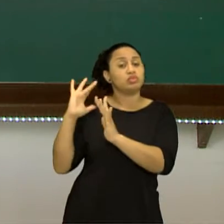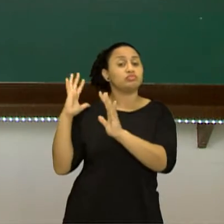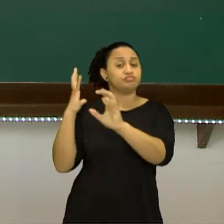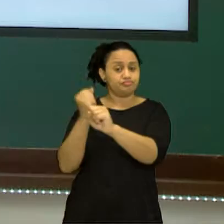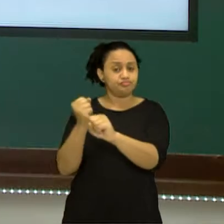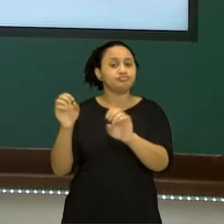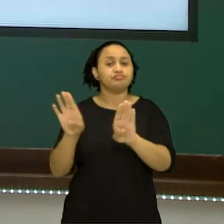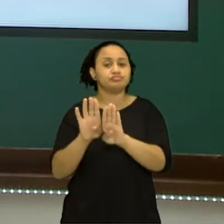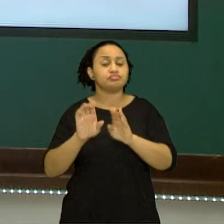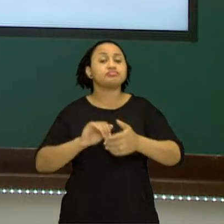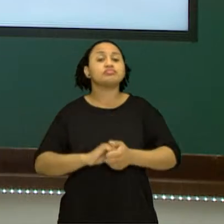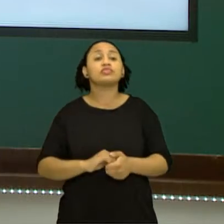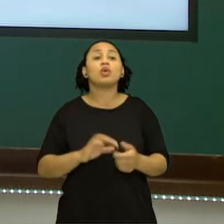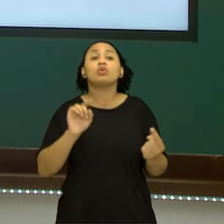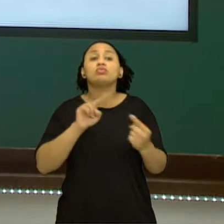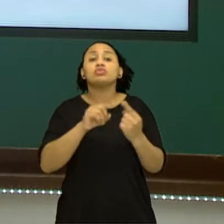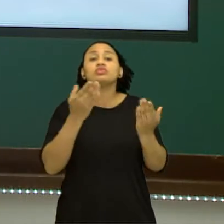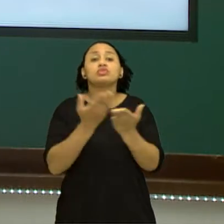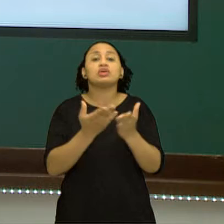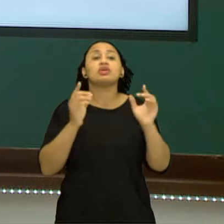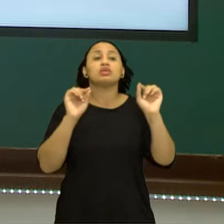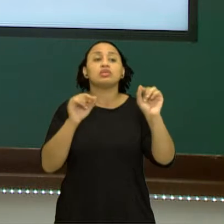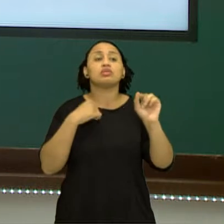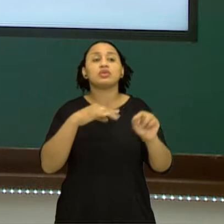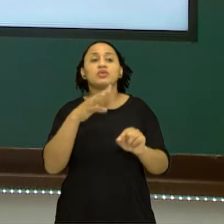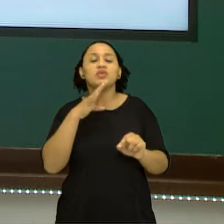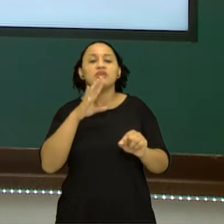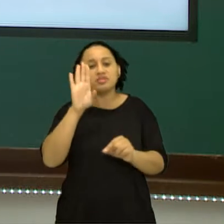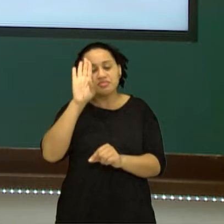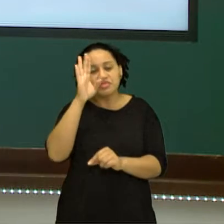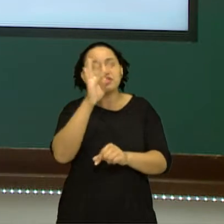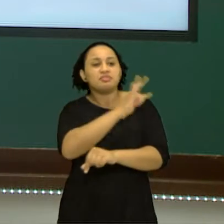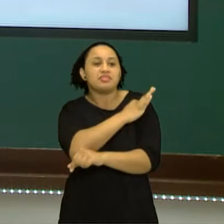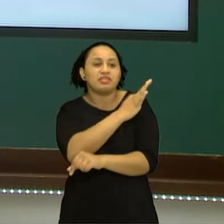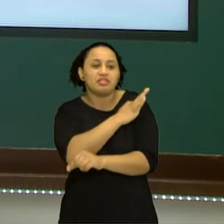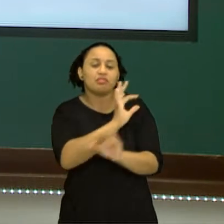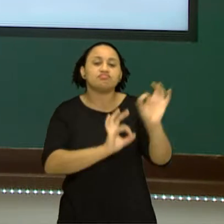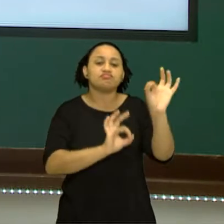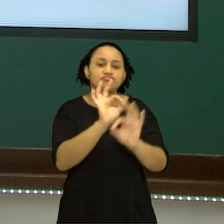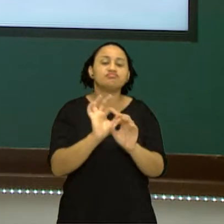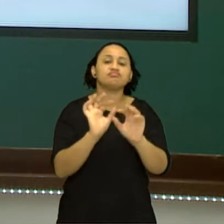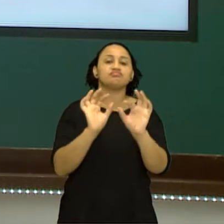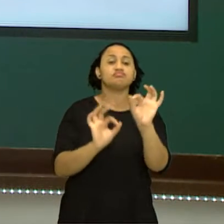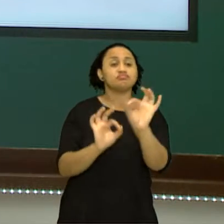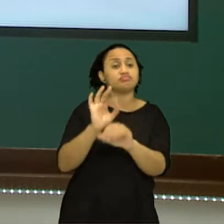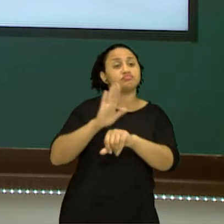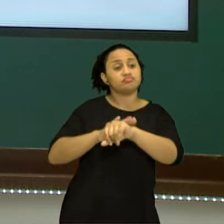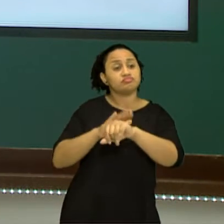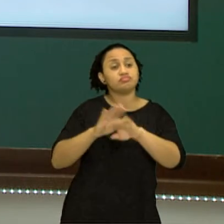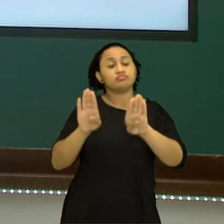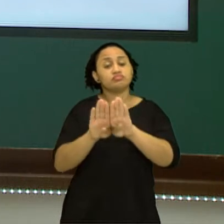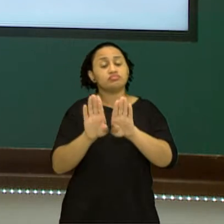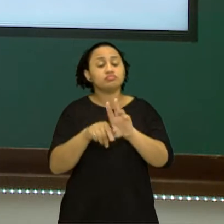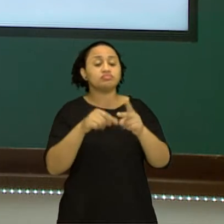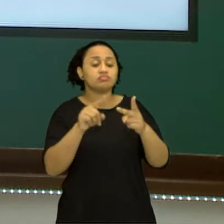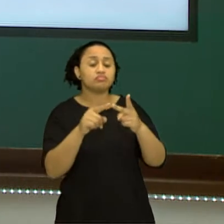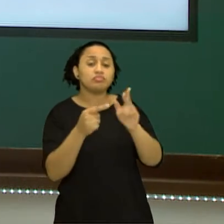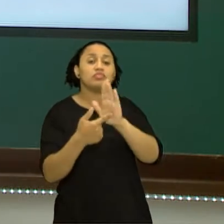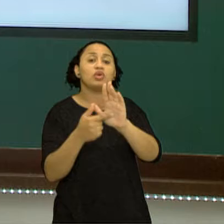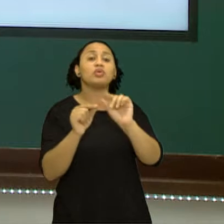nossos objetivos: conhecer as principais técnicas de gestão do tempo e apontar estratégias